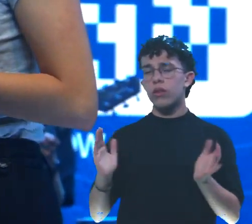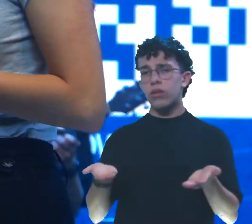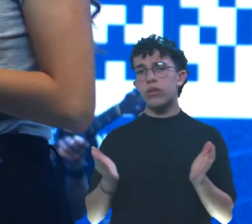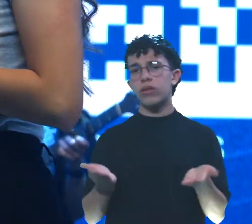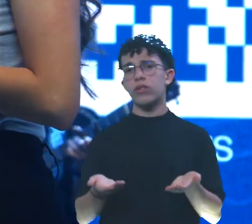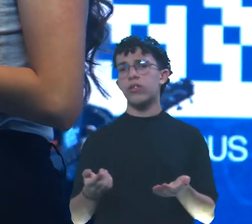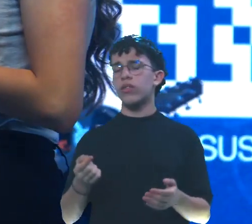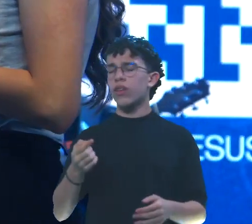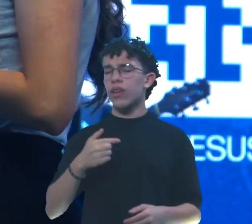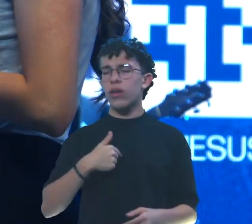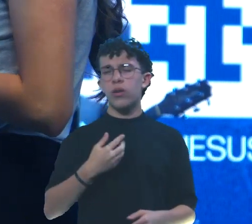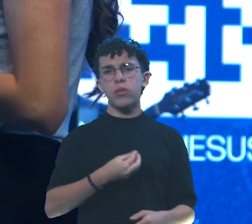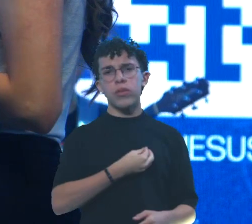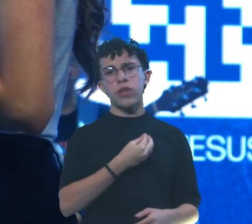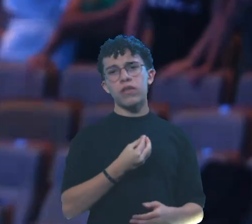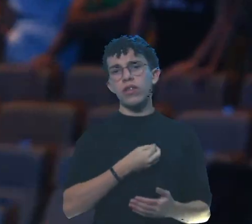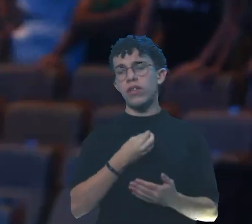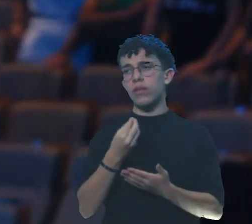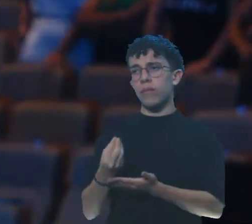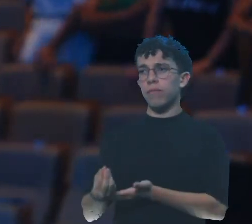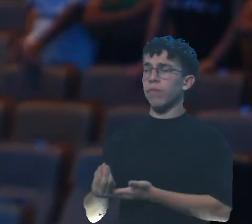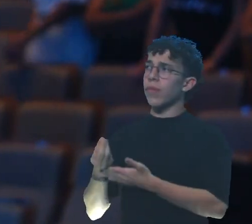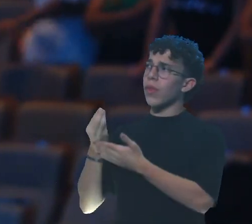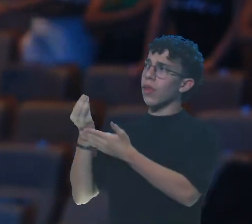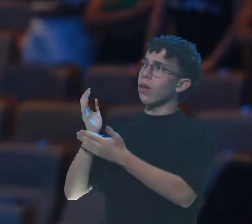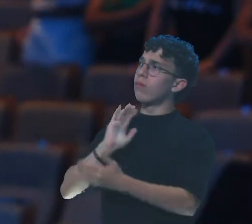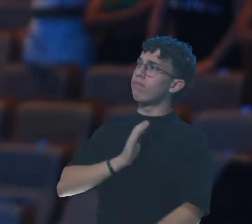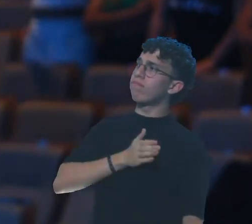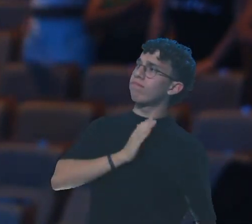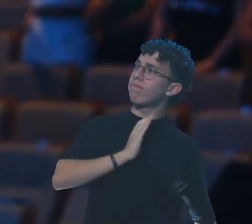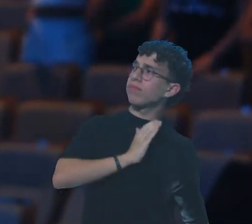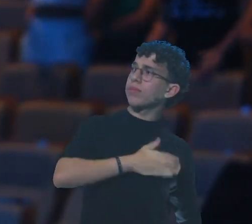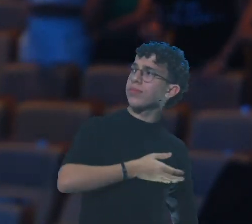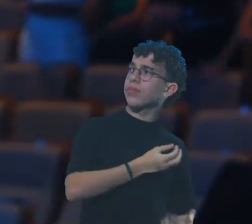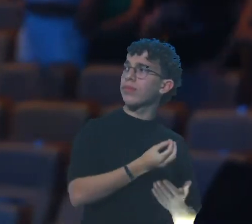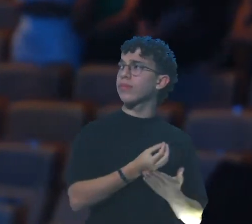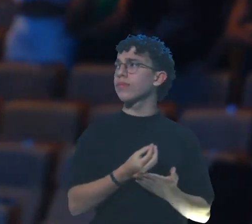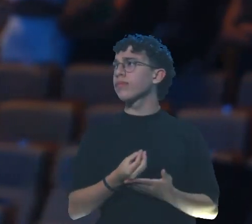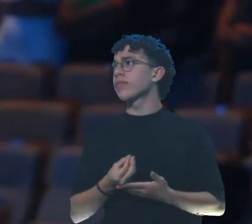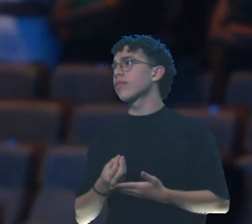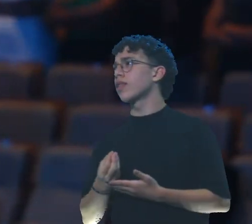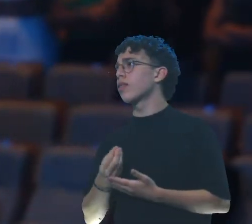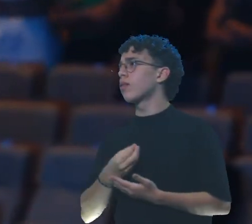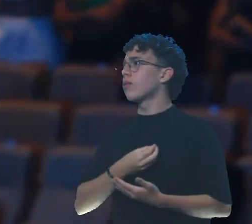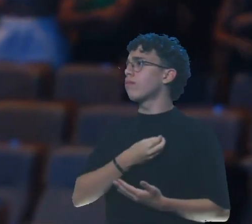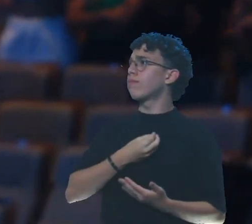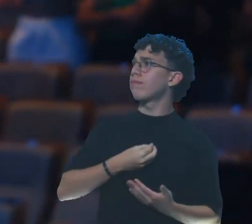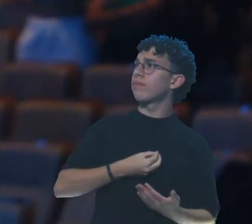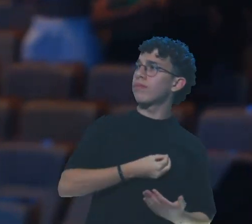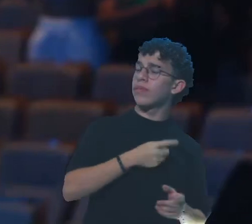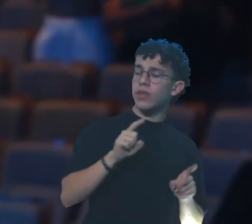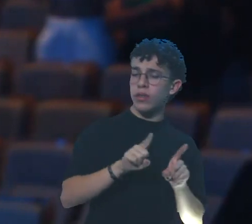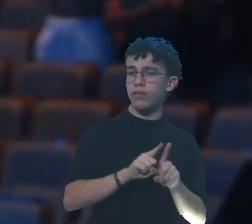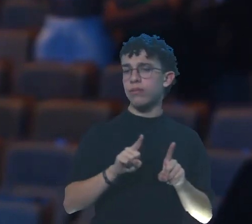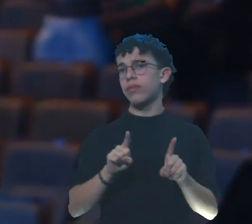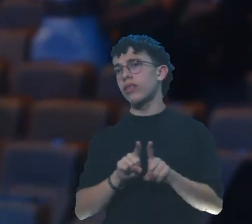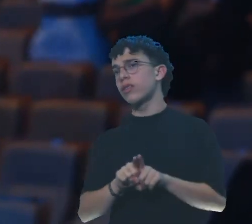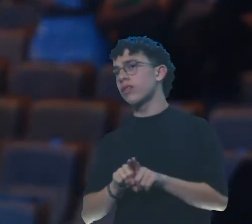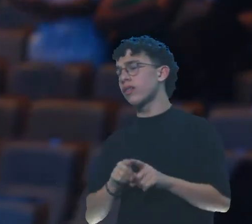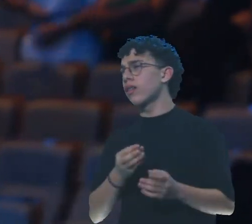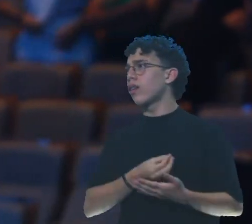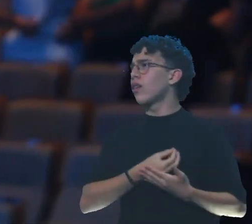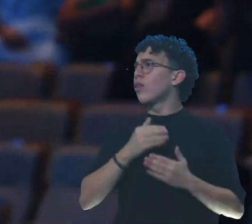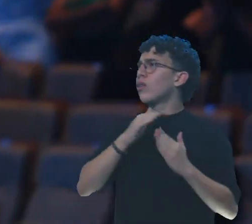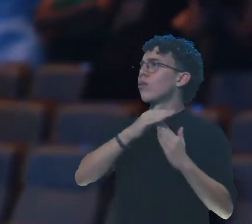hoje eu entrego o meu coração e a minha vida